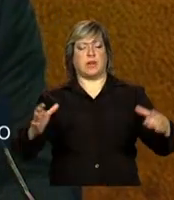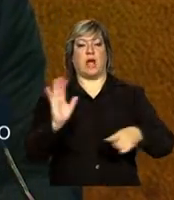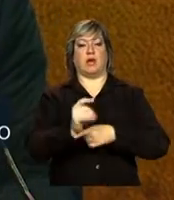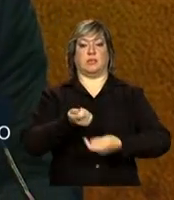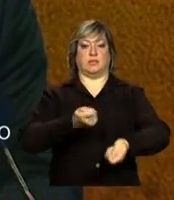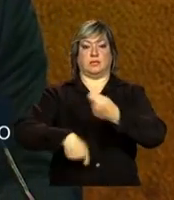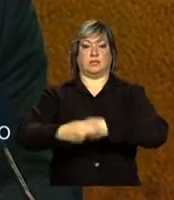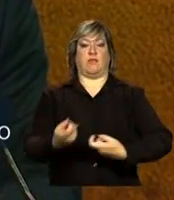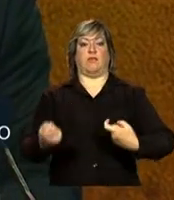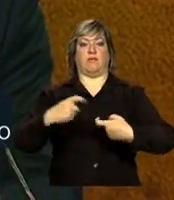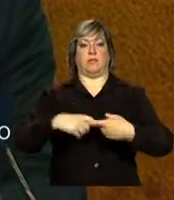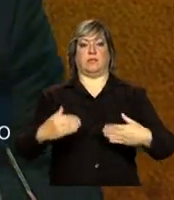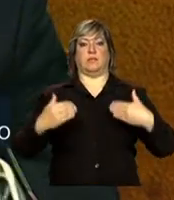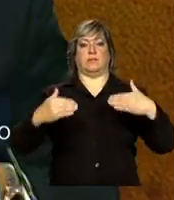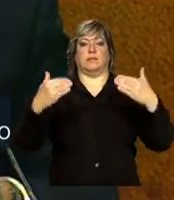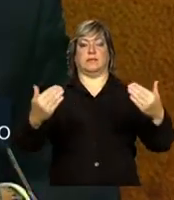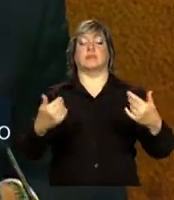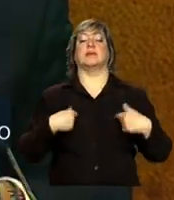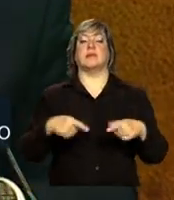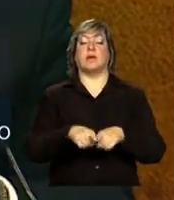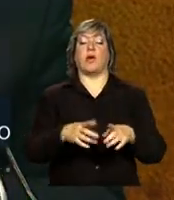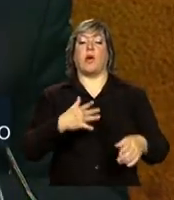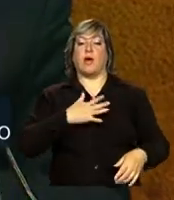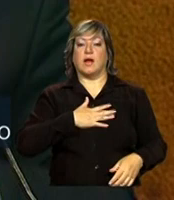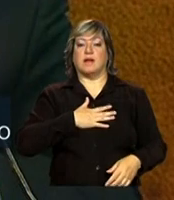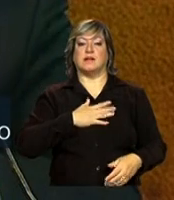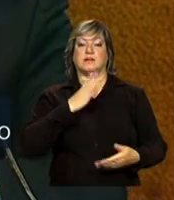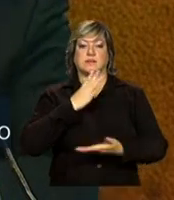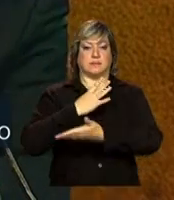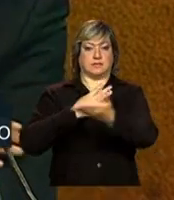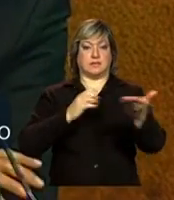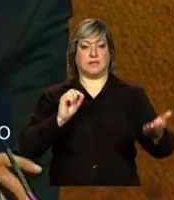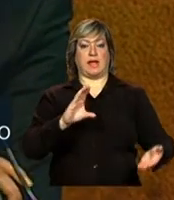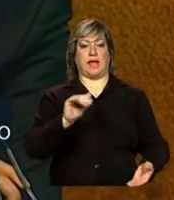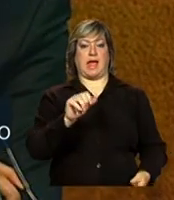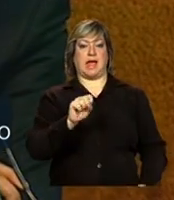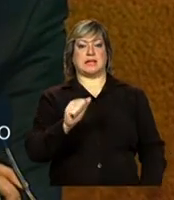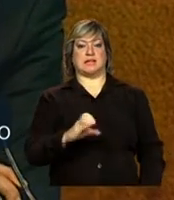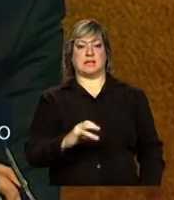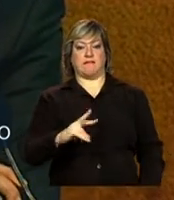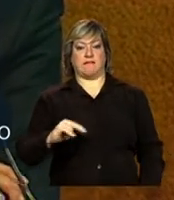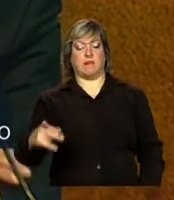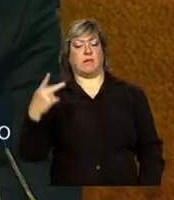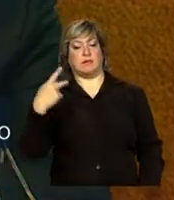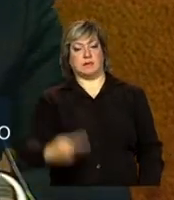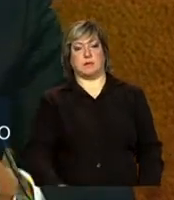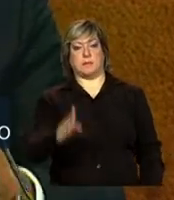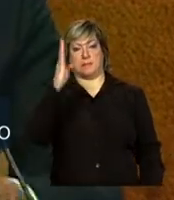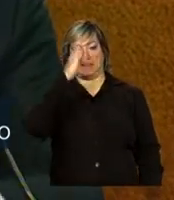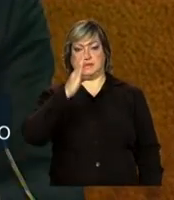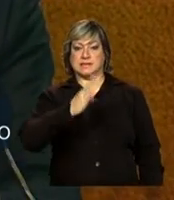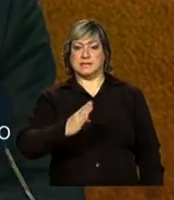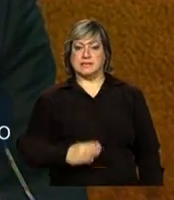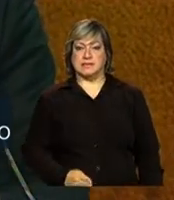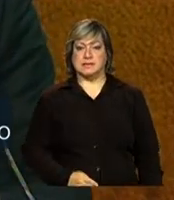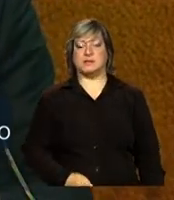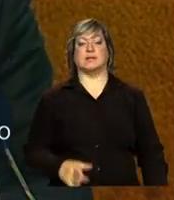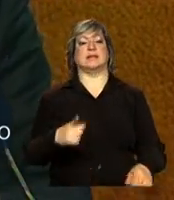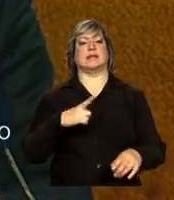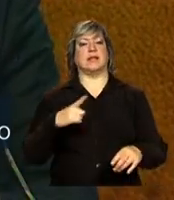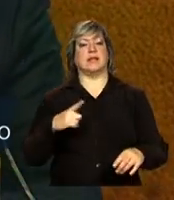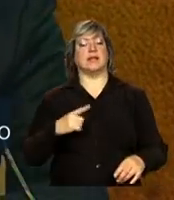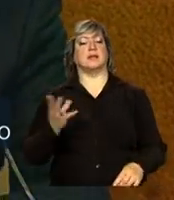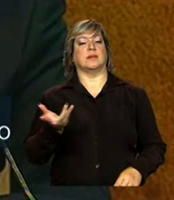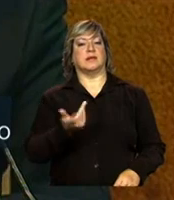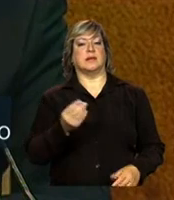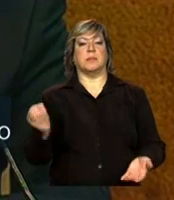econômico também gostaria de reconhecer a liderança que a caa civil da presidência do Brasil tem para poder implementar